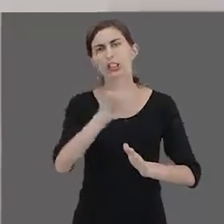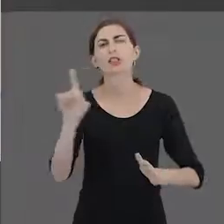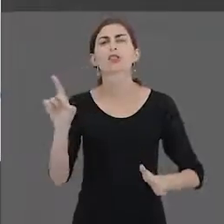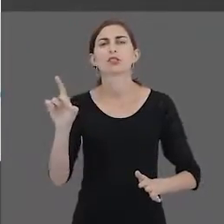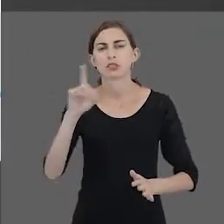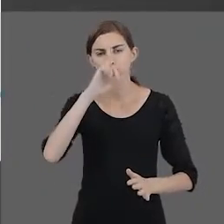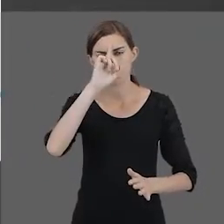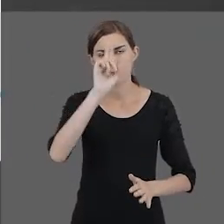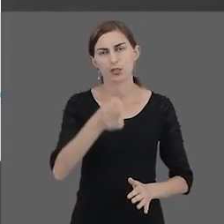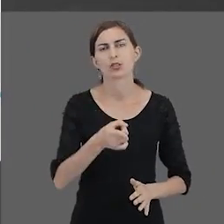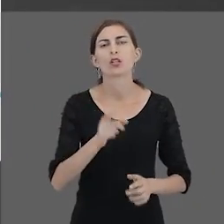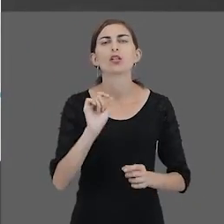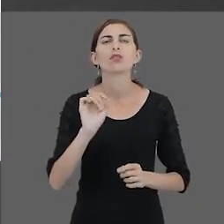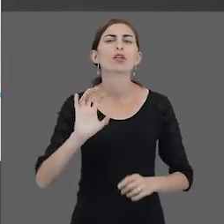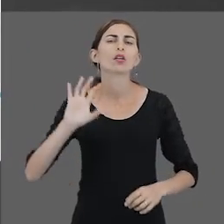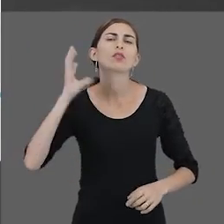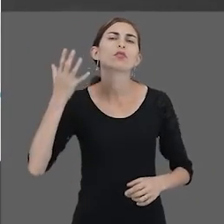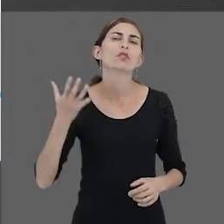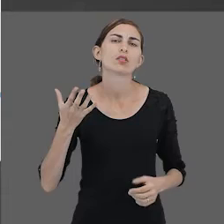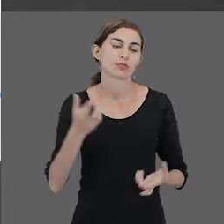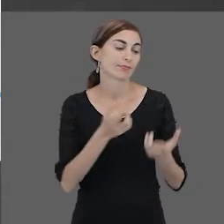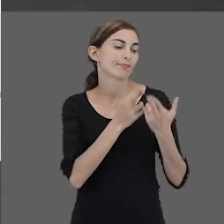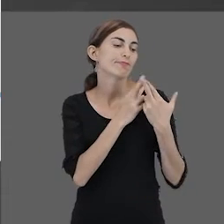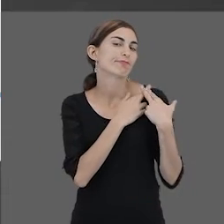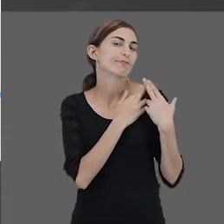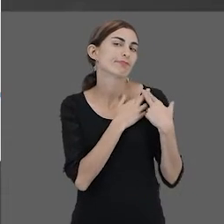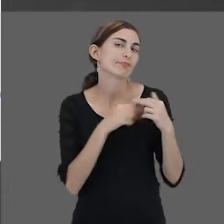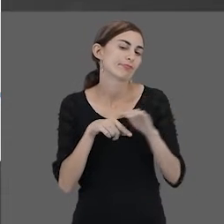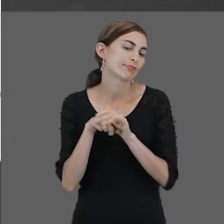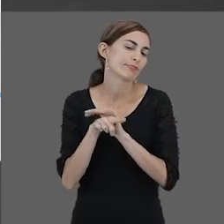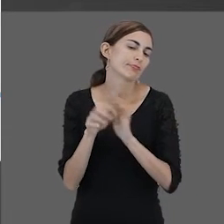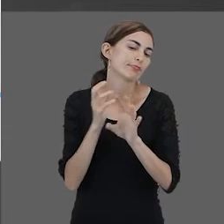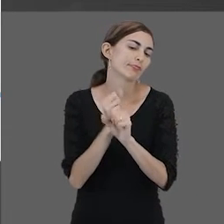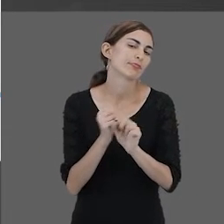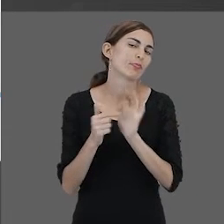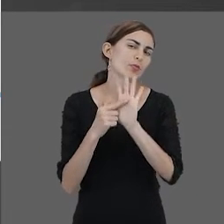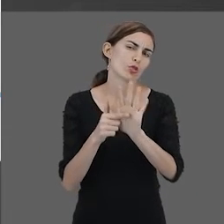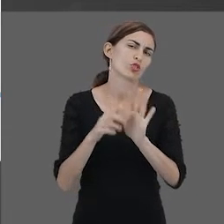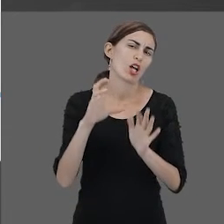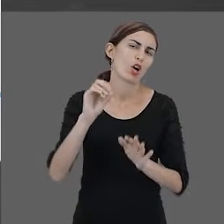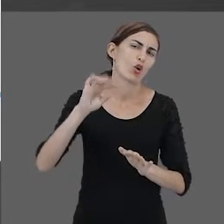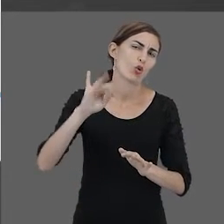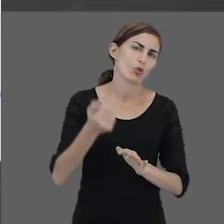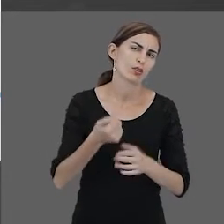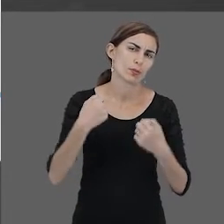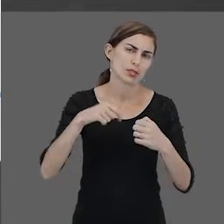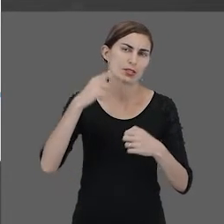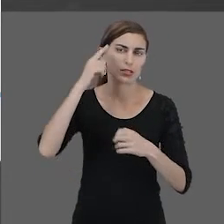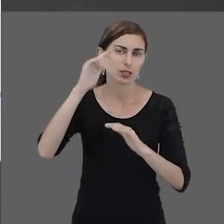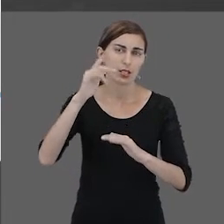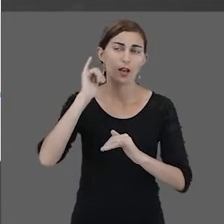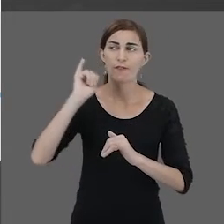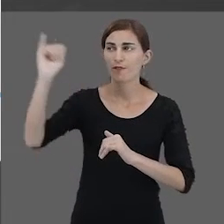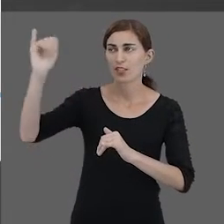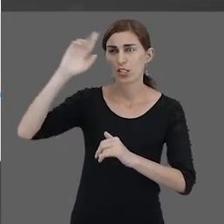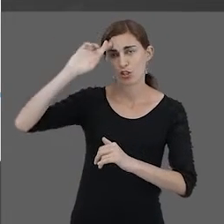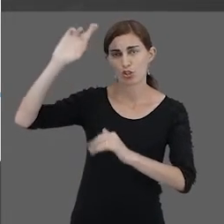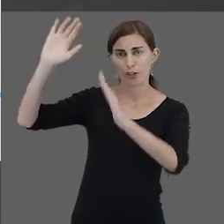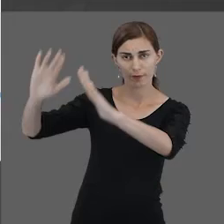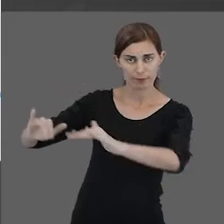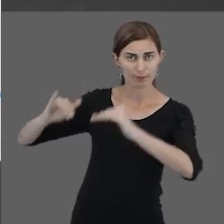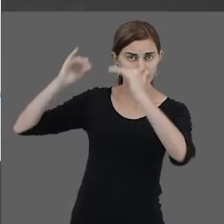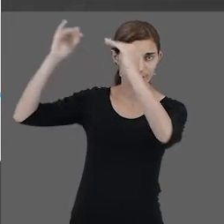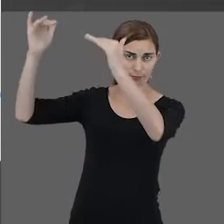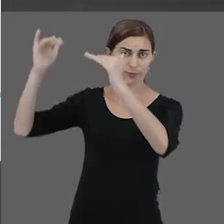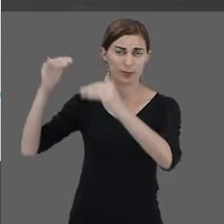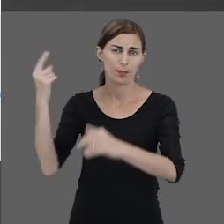ocorre? O responsável pela análise da prestação de contas deve dar ciência à autoridade superior no primeiro dia útil